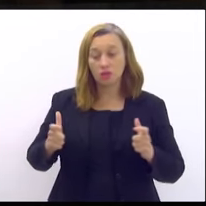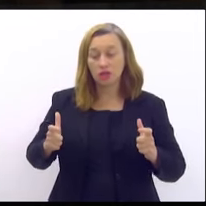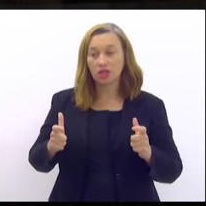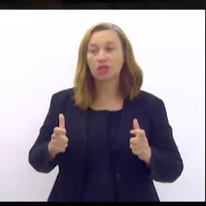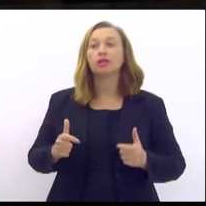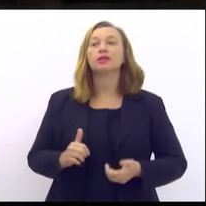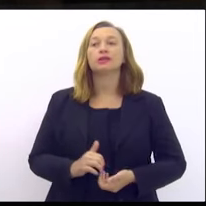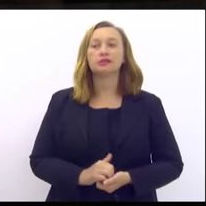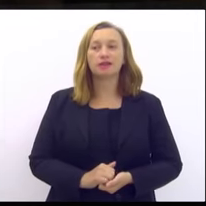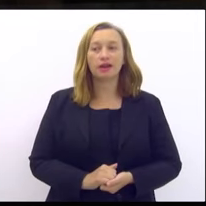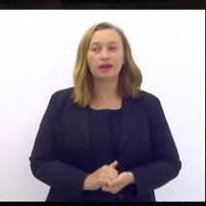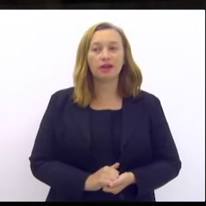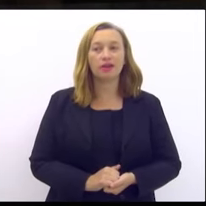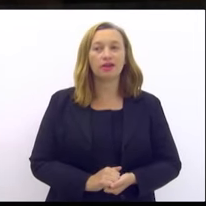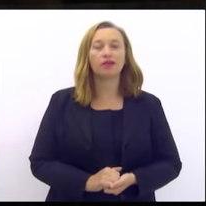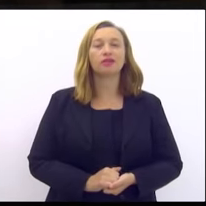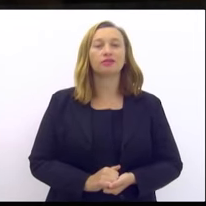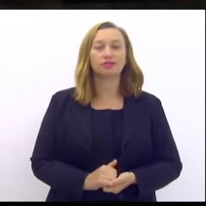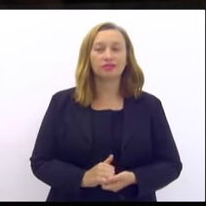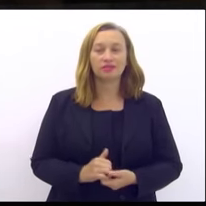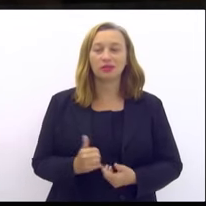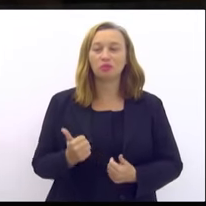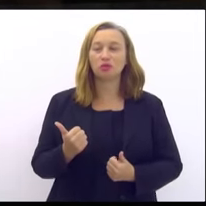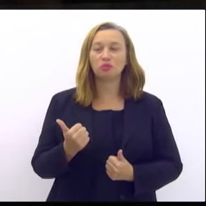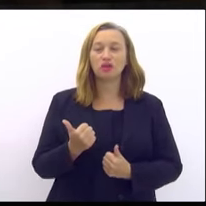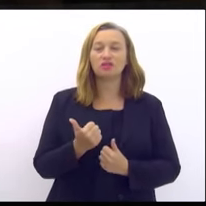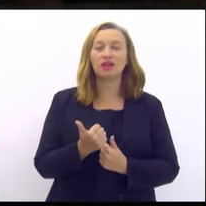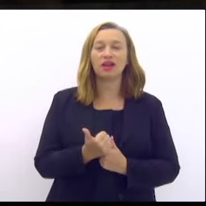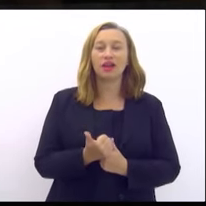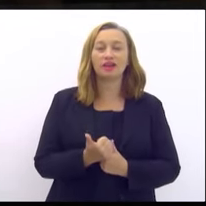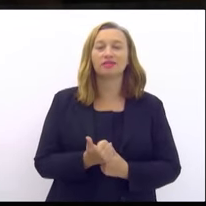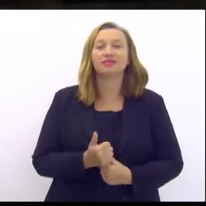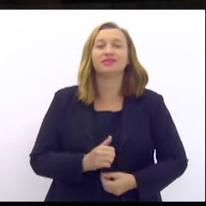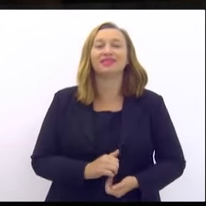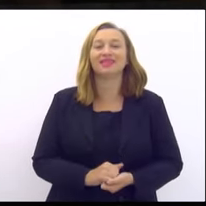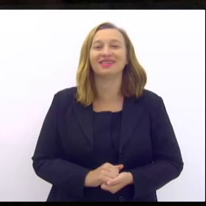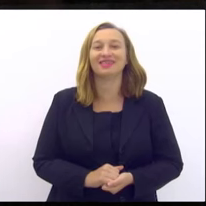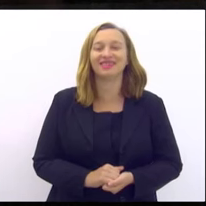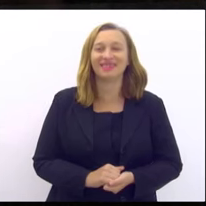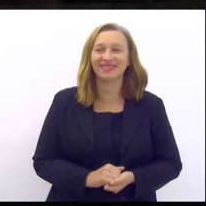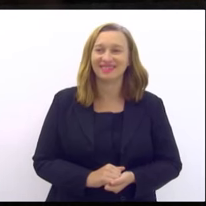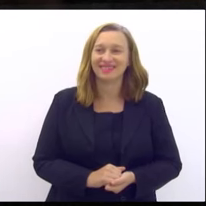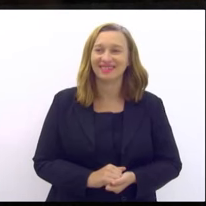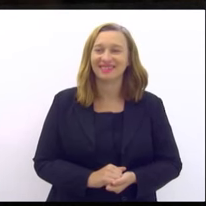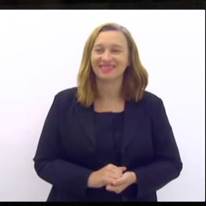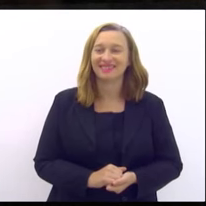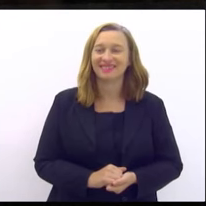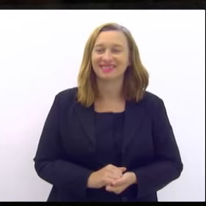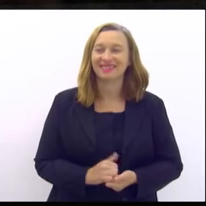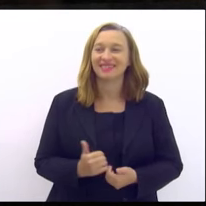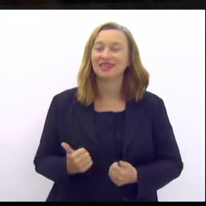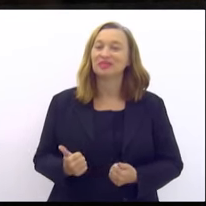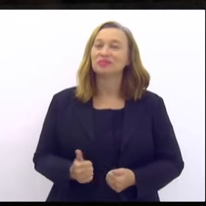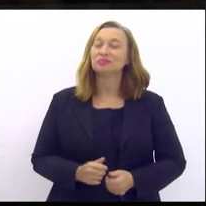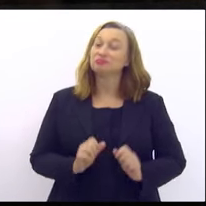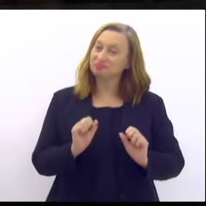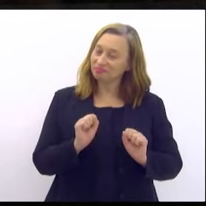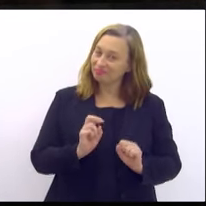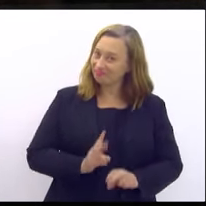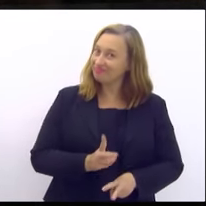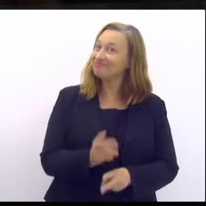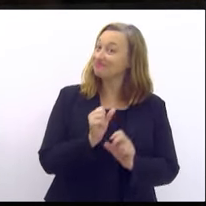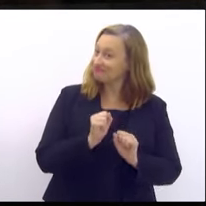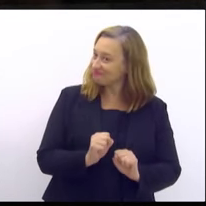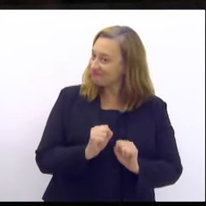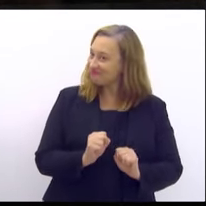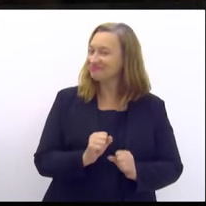não tenho bola de cristal para saber o que que vai acontecer no futuro mudá-la sempre é possível né mas o